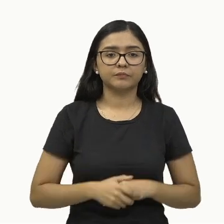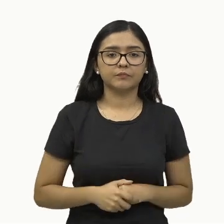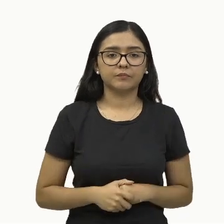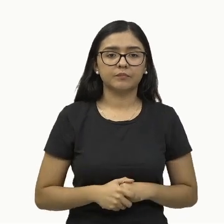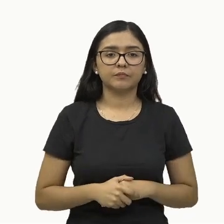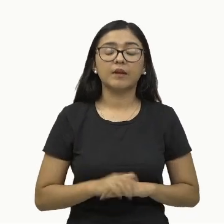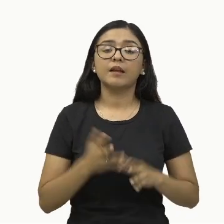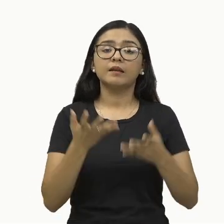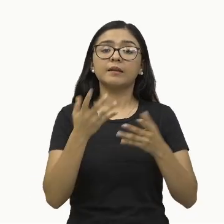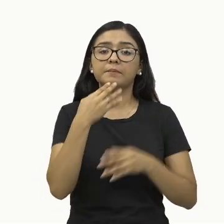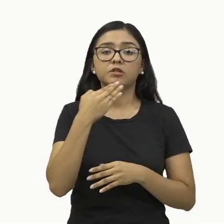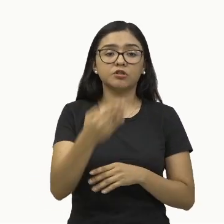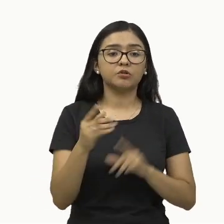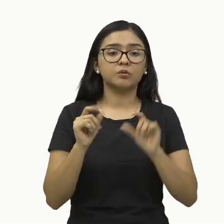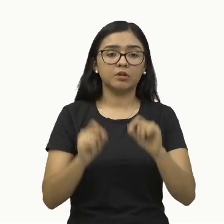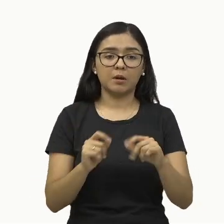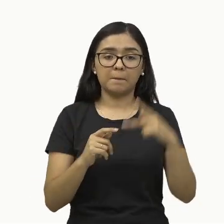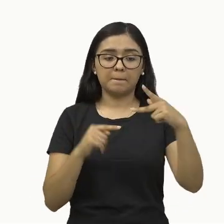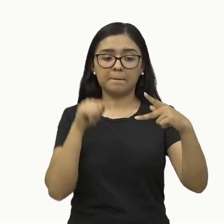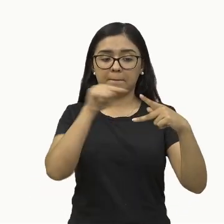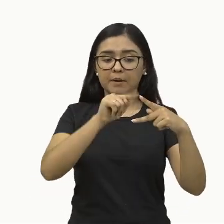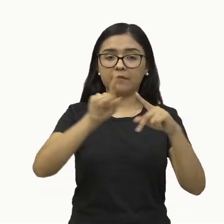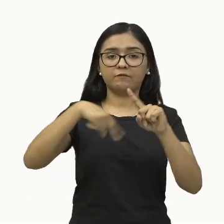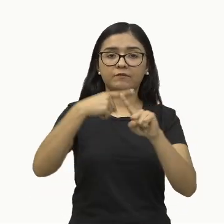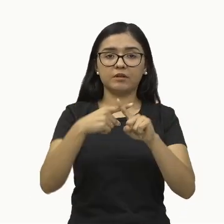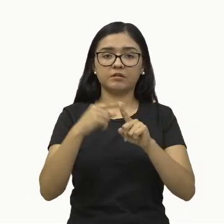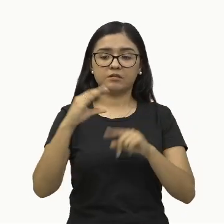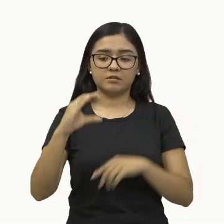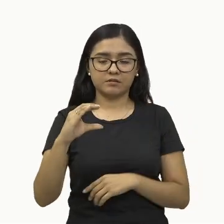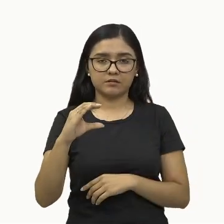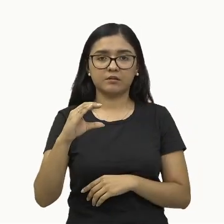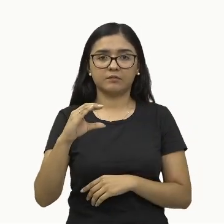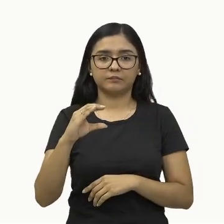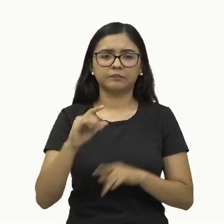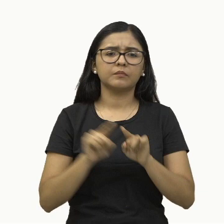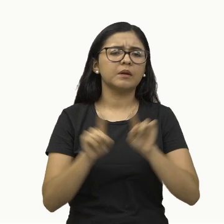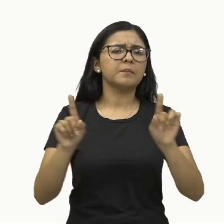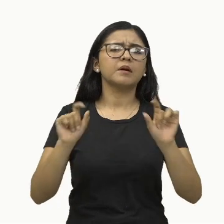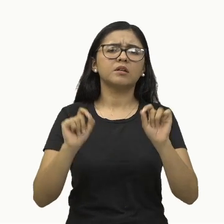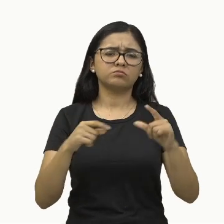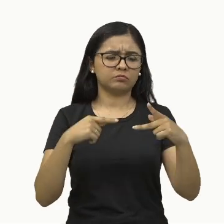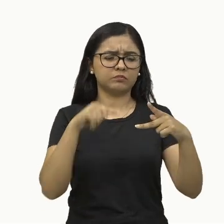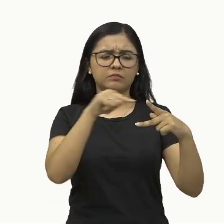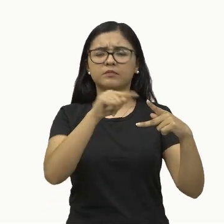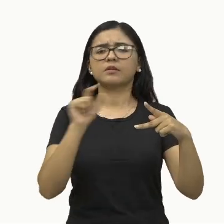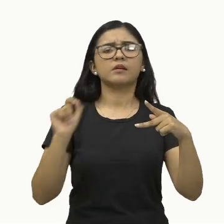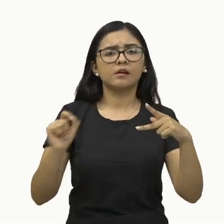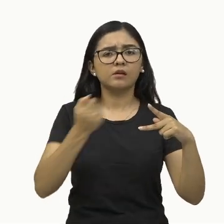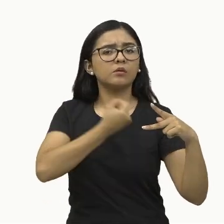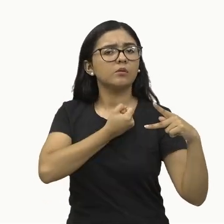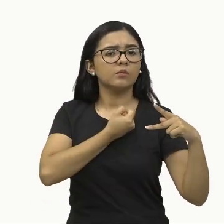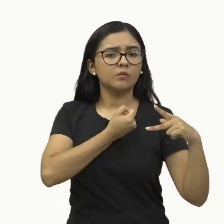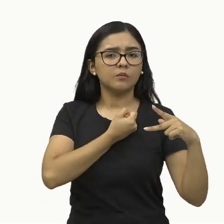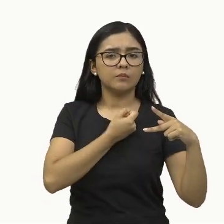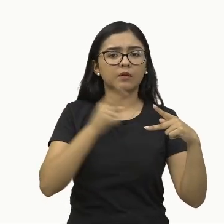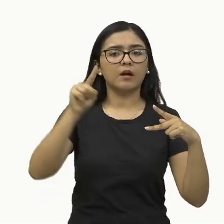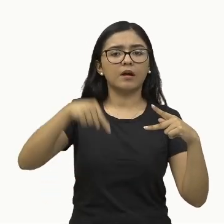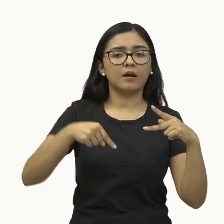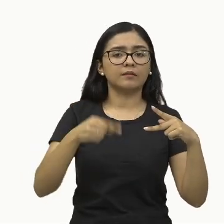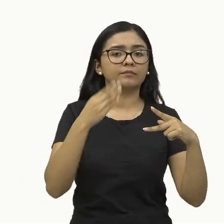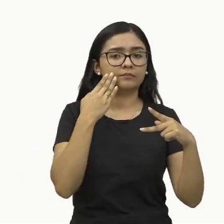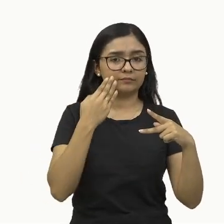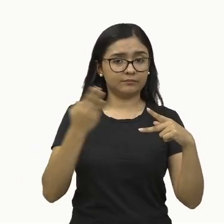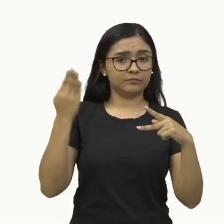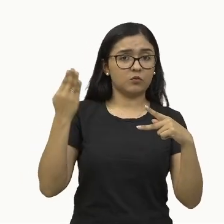gente multiplique P vezes C, né? Mas quem é P? P é esse número aqui,